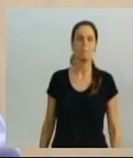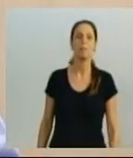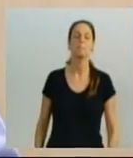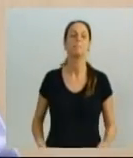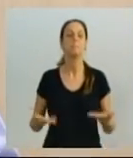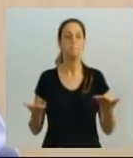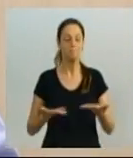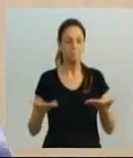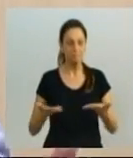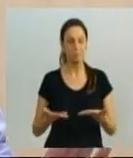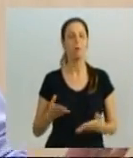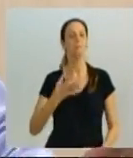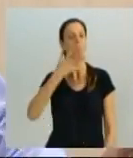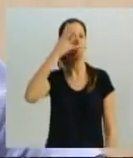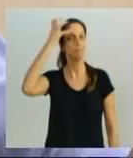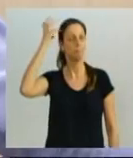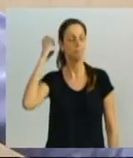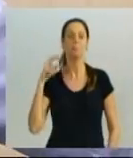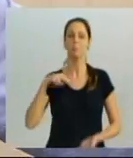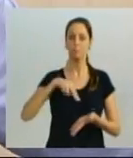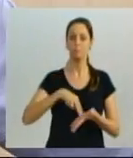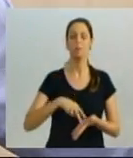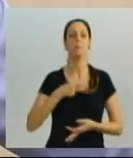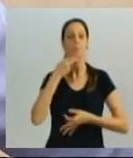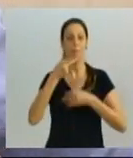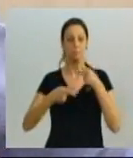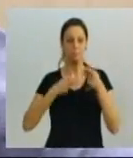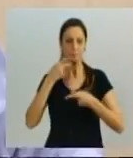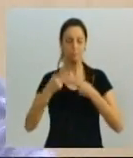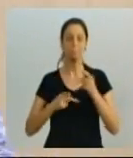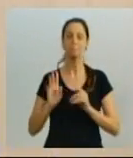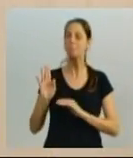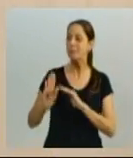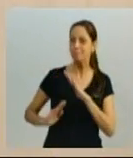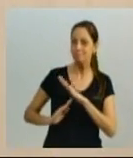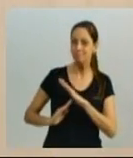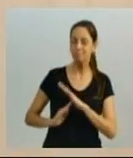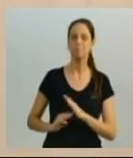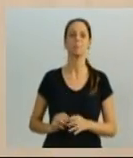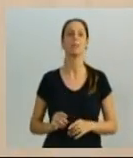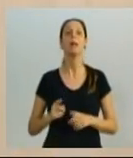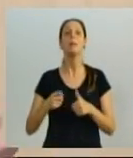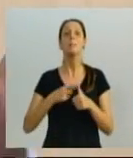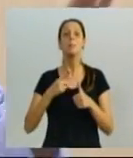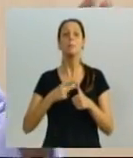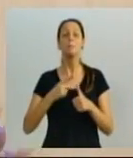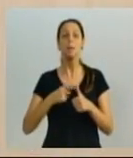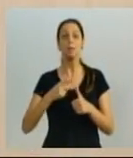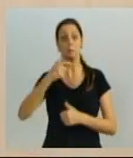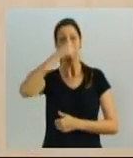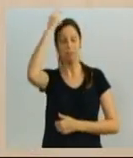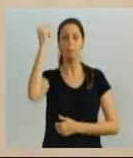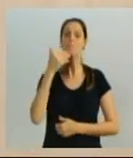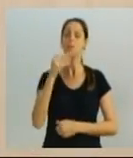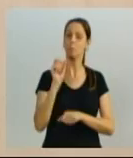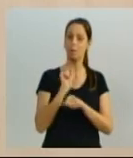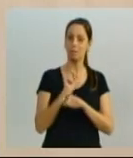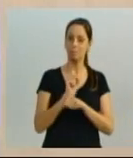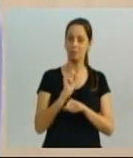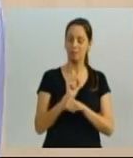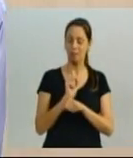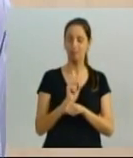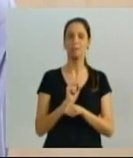ouvir o vereador Ivanatos, o vereador... Um minutinho, vereador. O vereador Adriano Pereira pediu para aguardar um pouco mais, para ver como fala